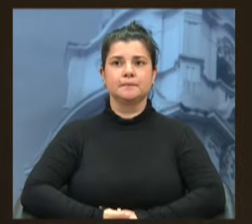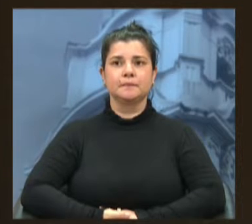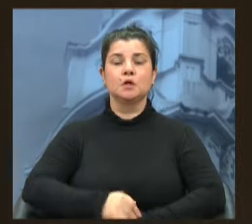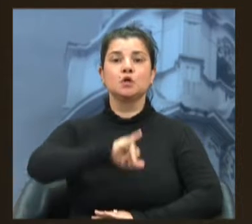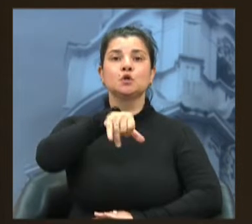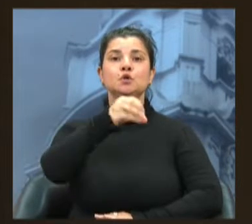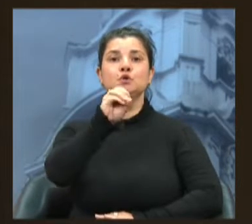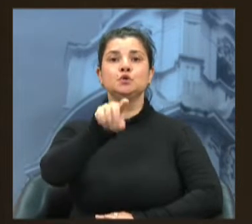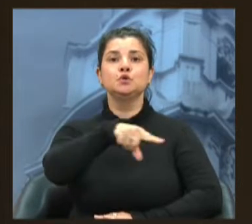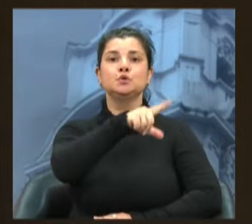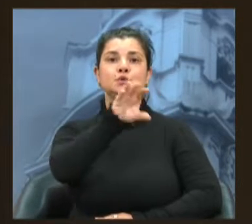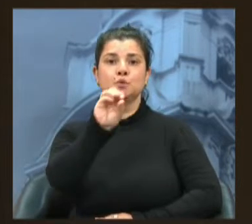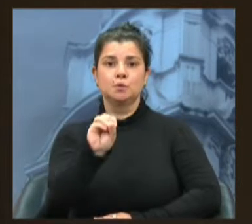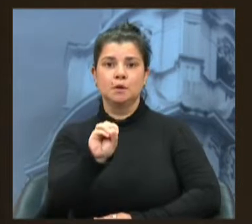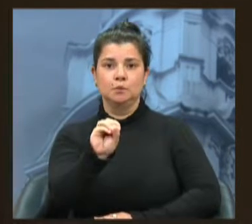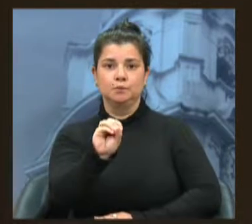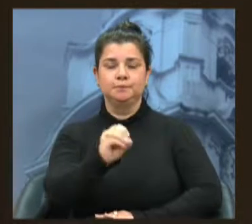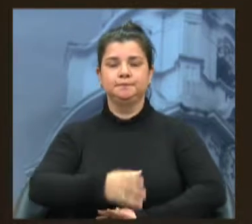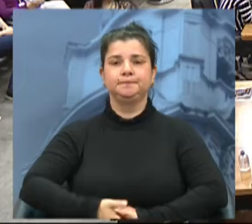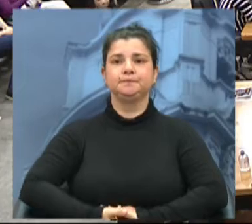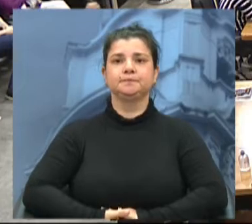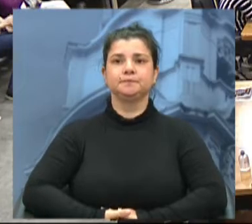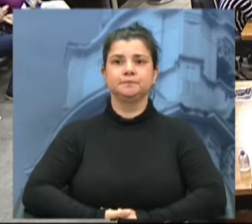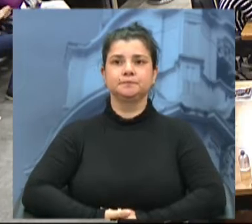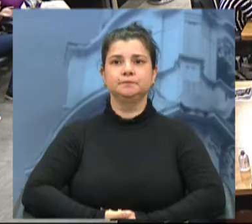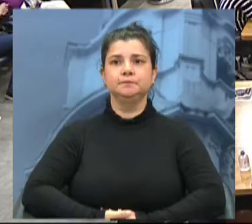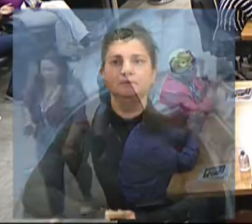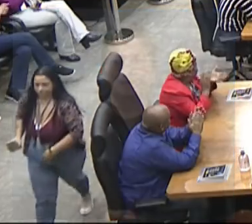João Batista Fiorenza.